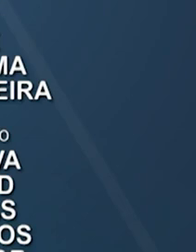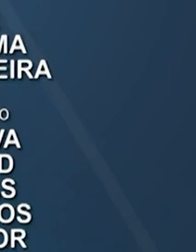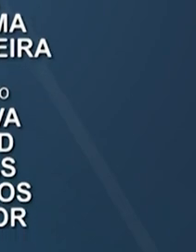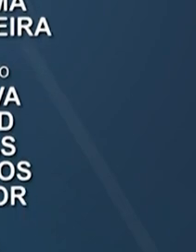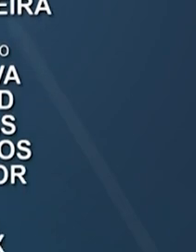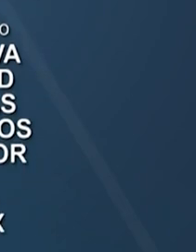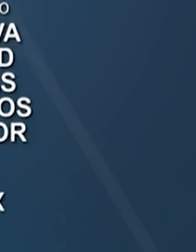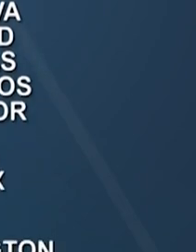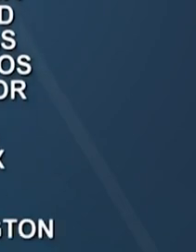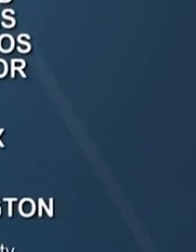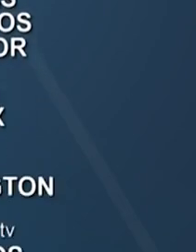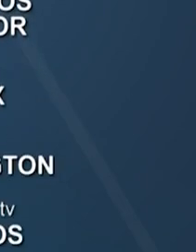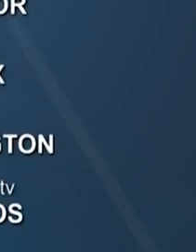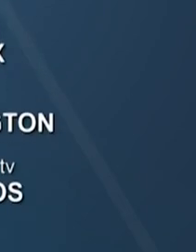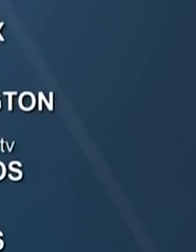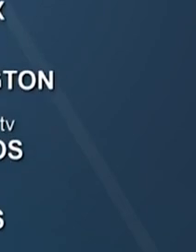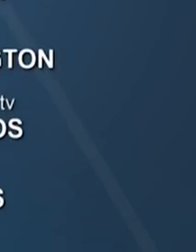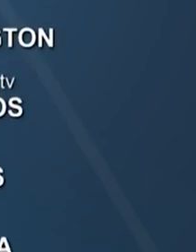E